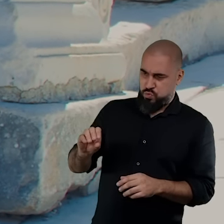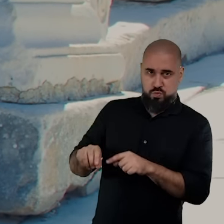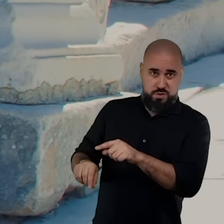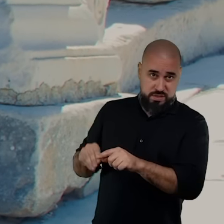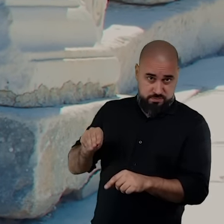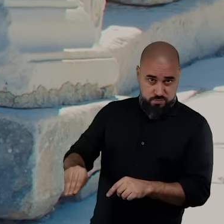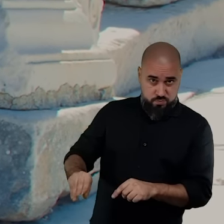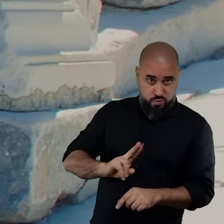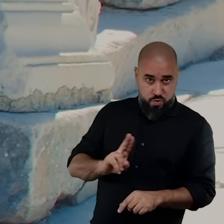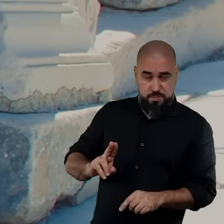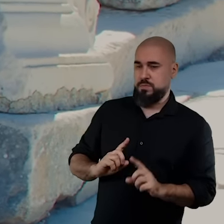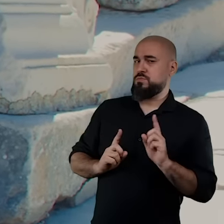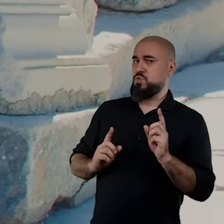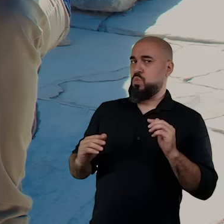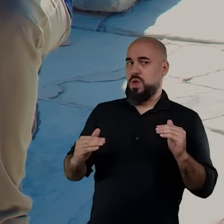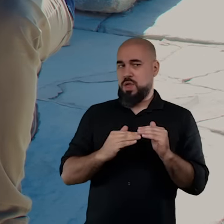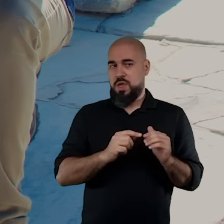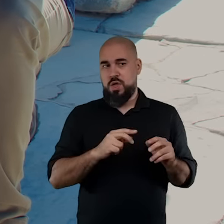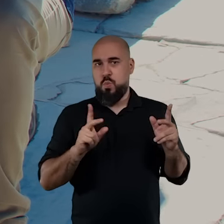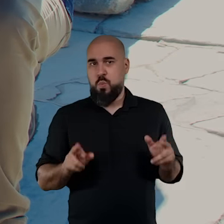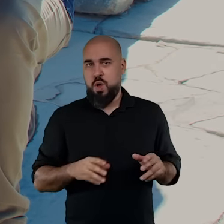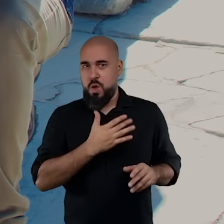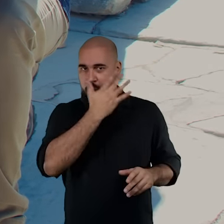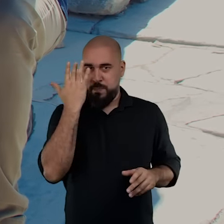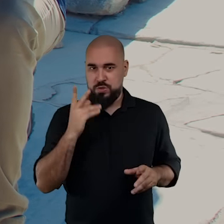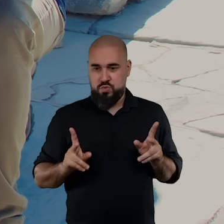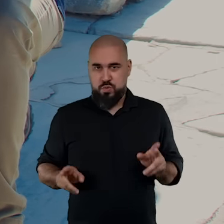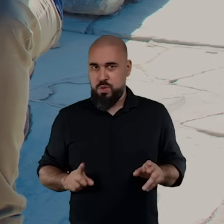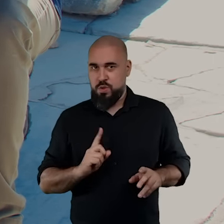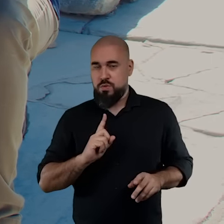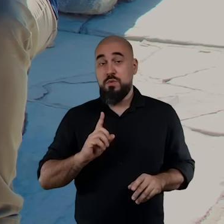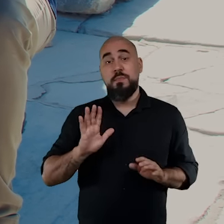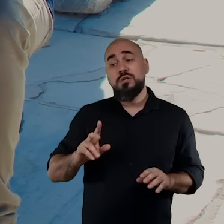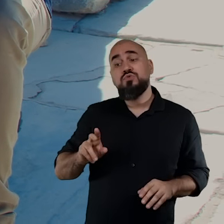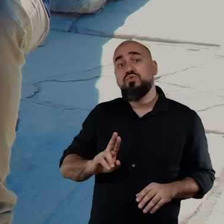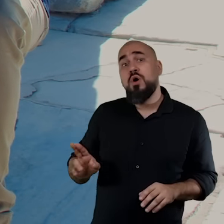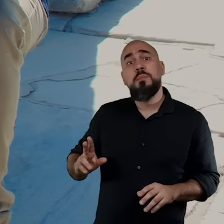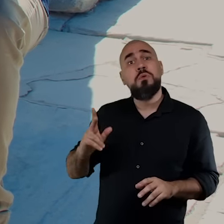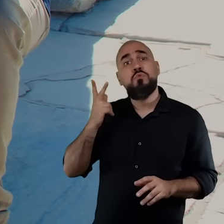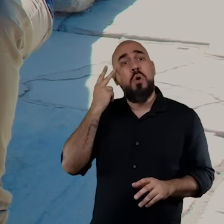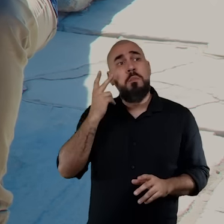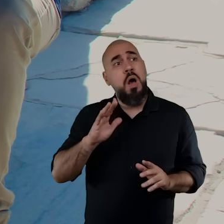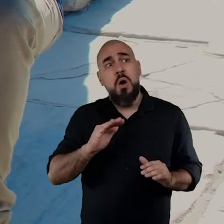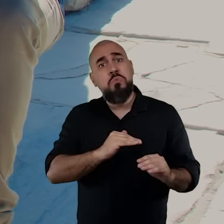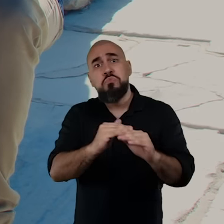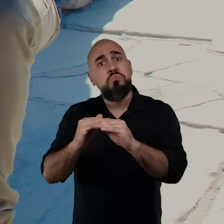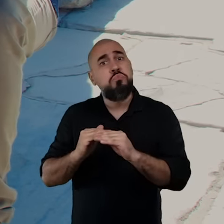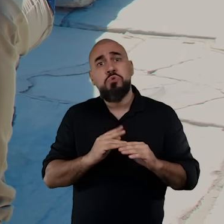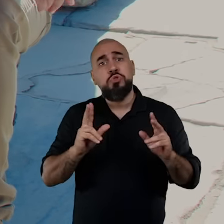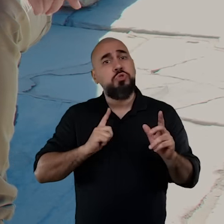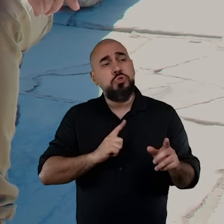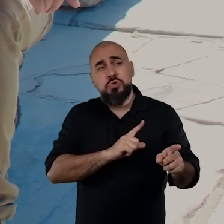mas é apenas uma forma de mostrar para você que esses nomes eram comuns naquela época. Não é mesmo, gatinho?